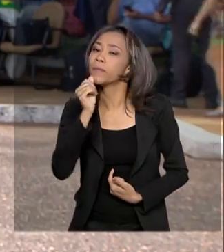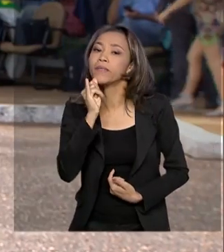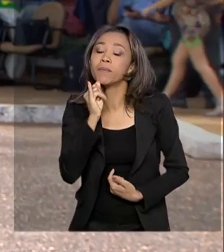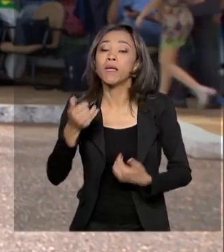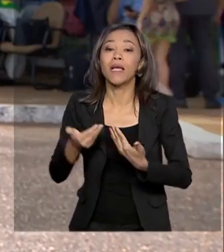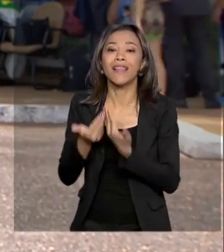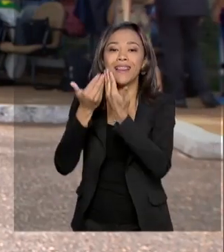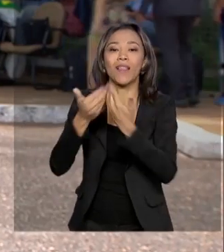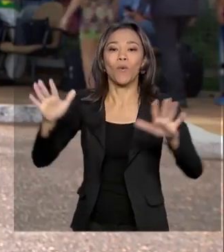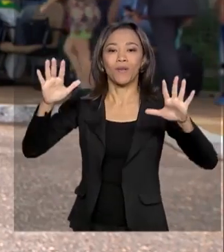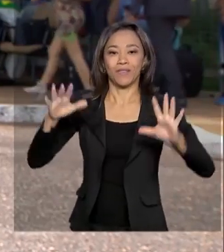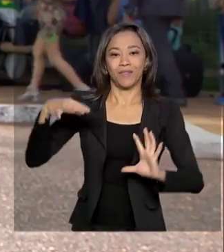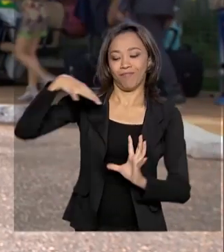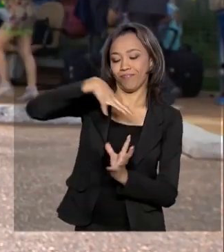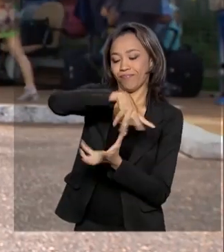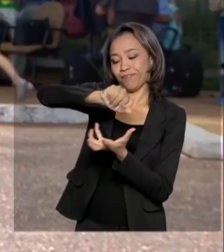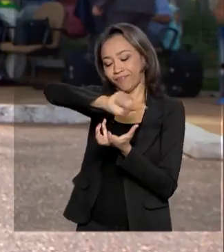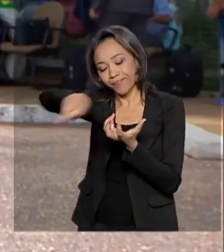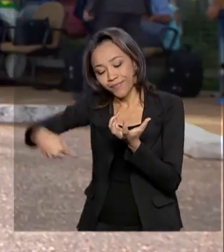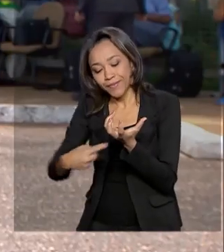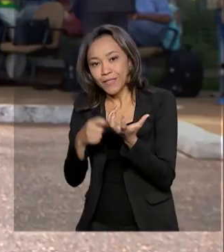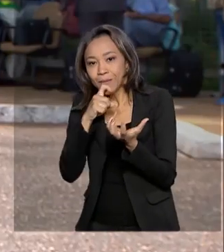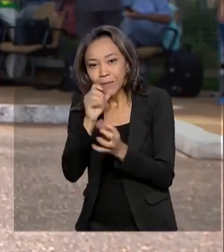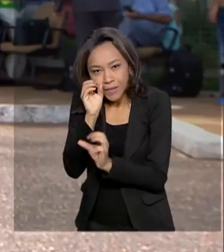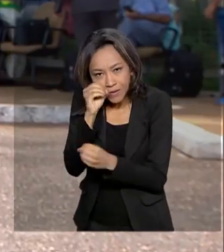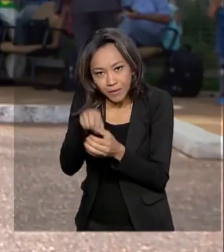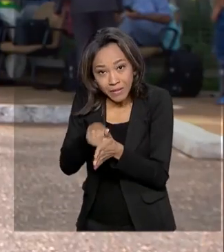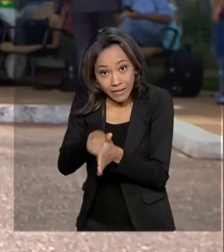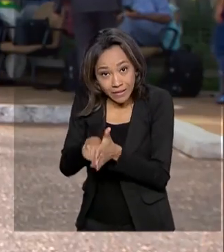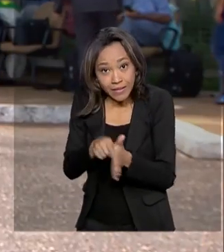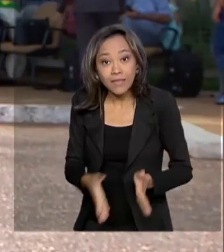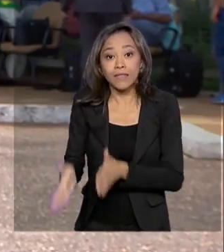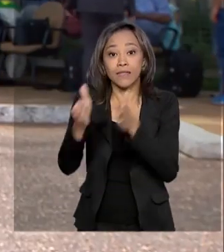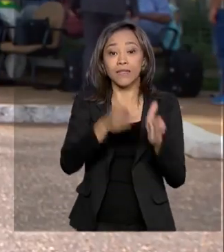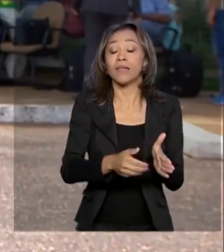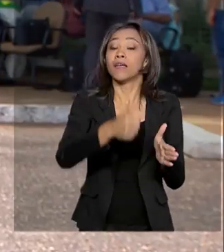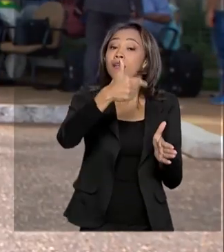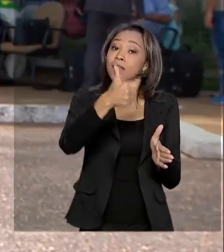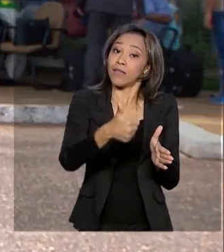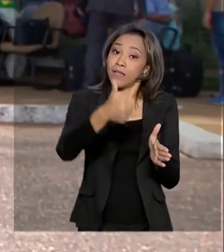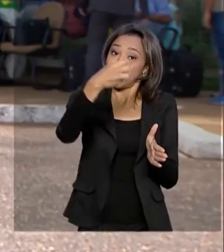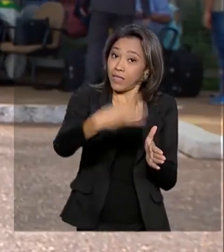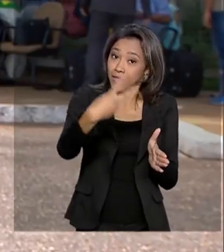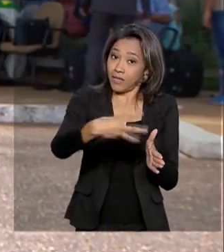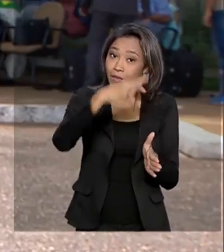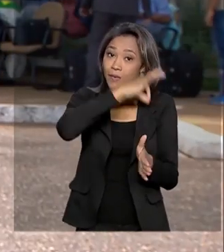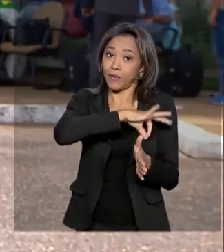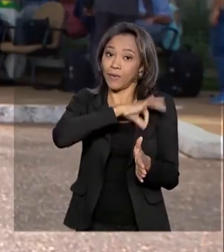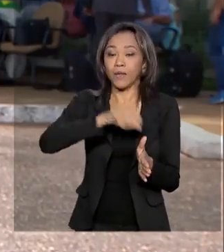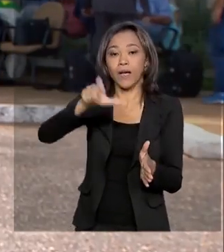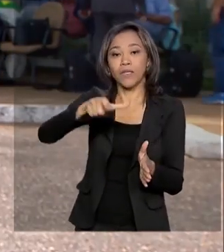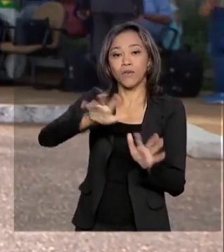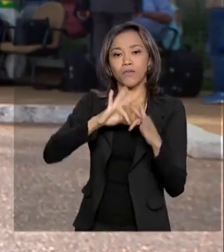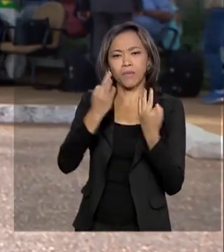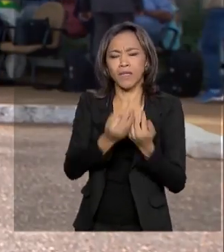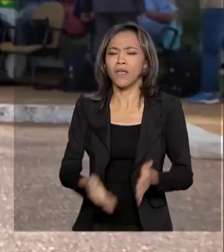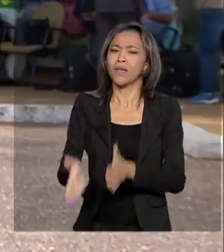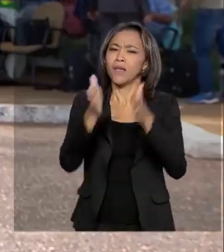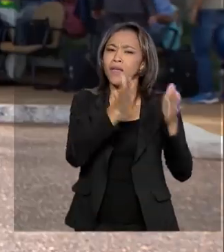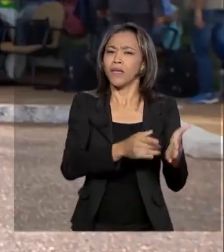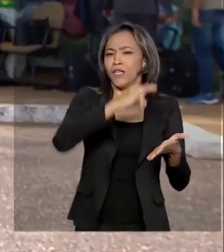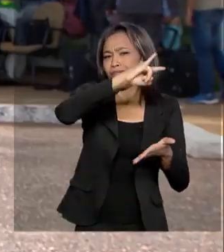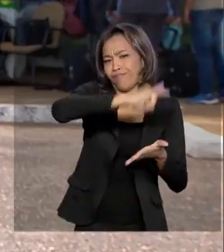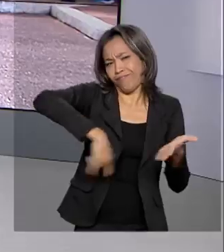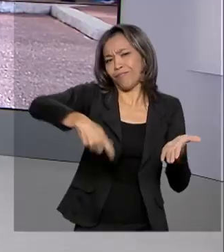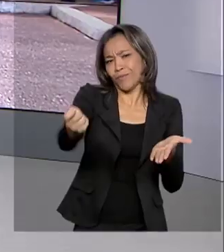inauguração da base na antártica comandante ferraz o décimo terceiro do bolsa família e vários acordos internacionais